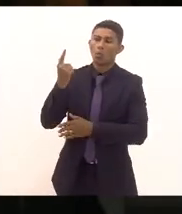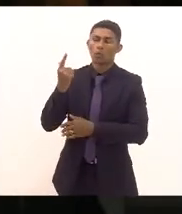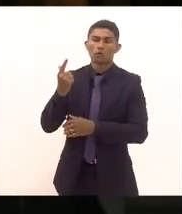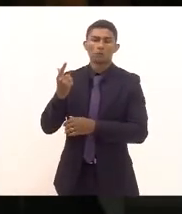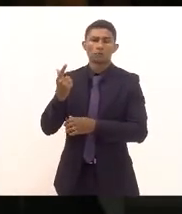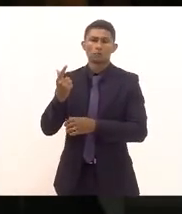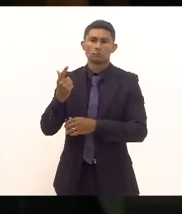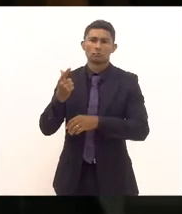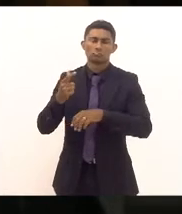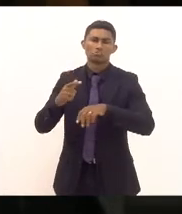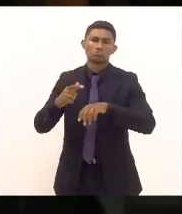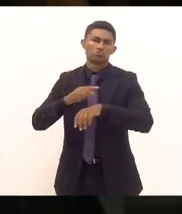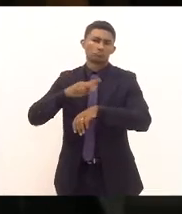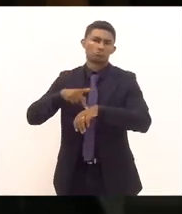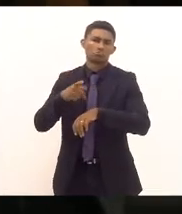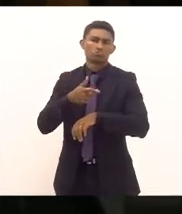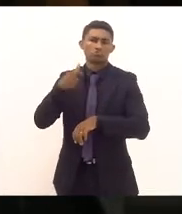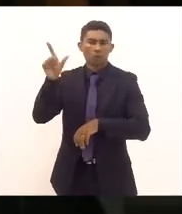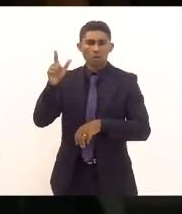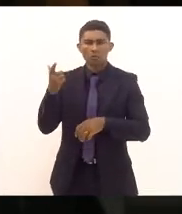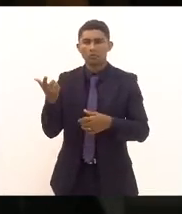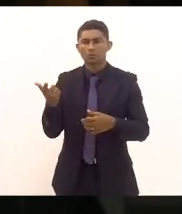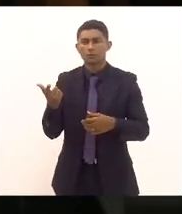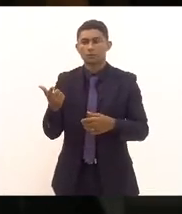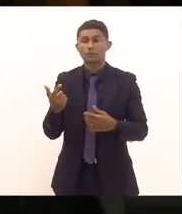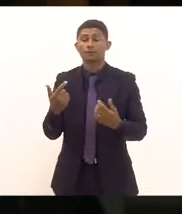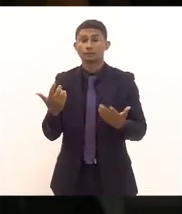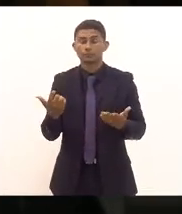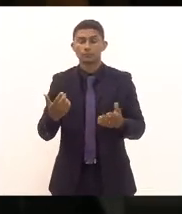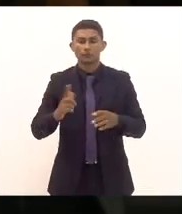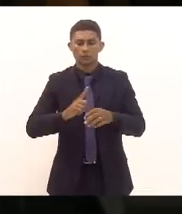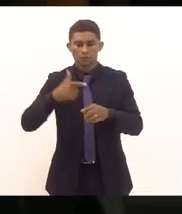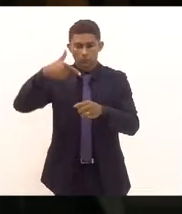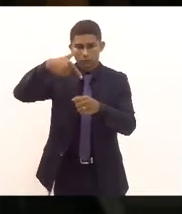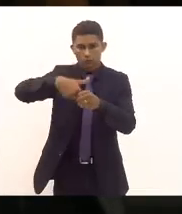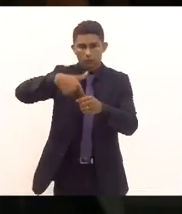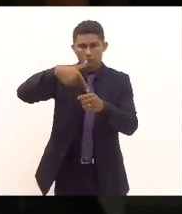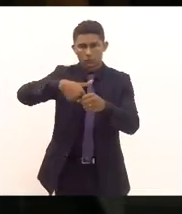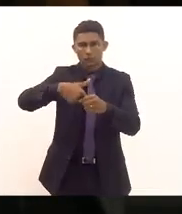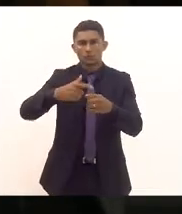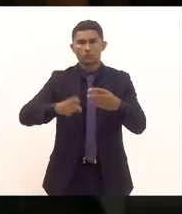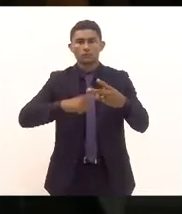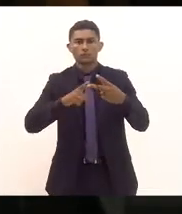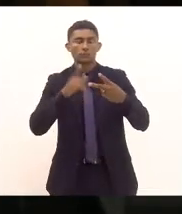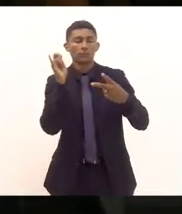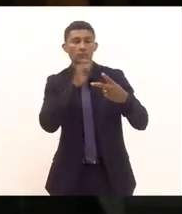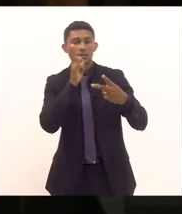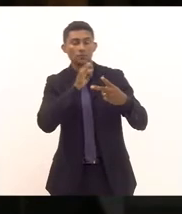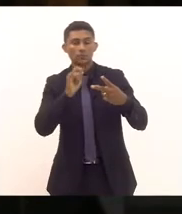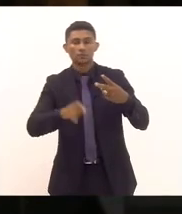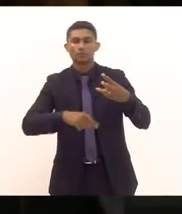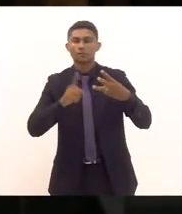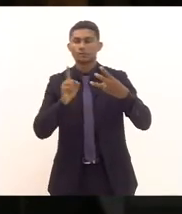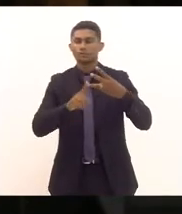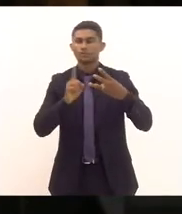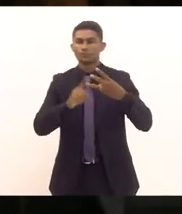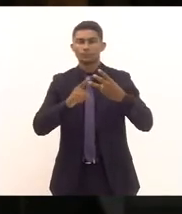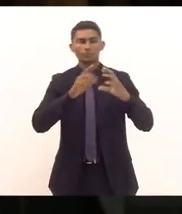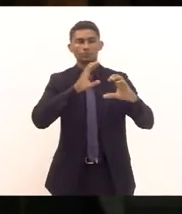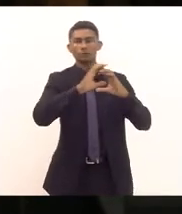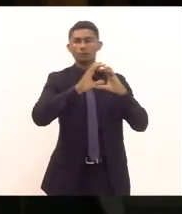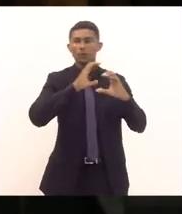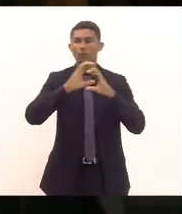o ou a importação os combustíveis a energia elétrica as